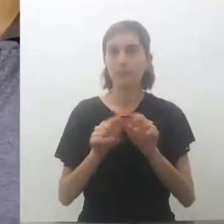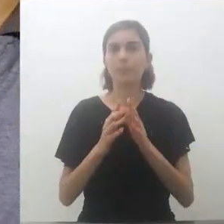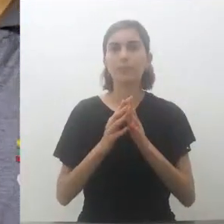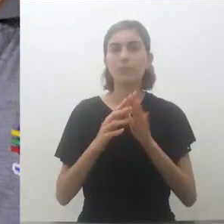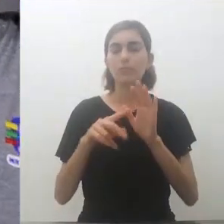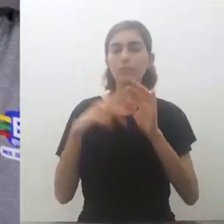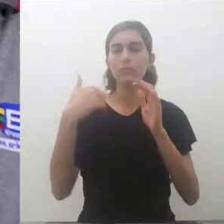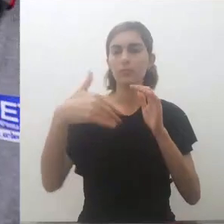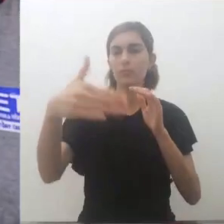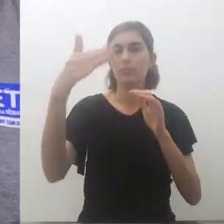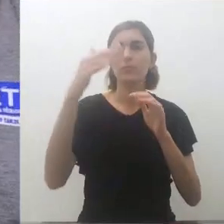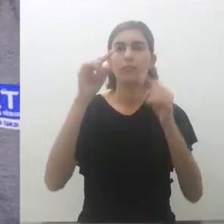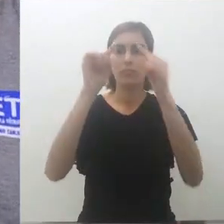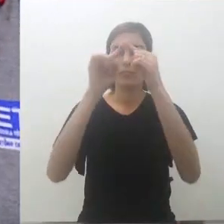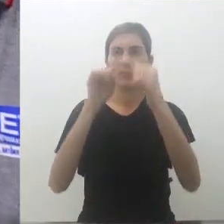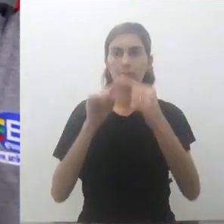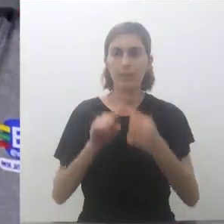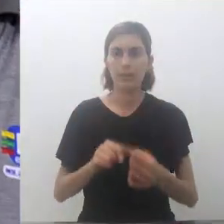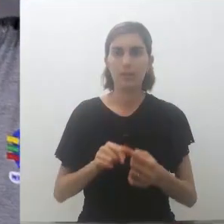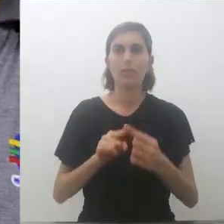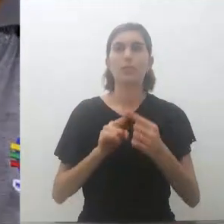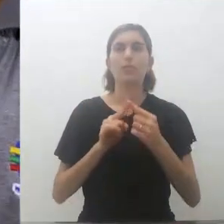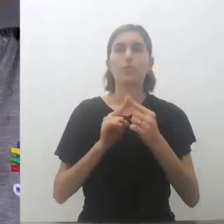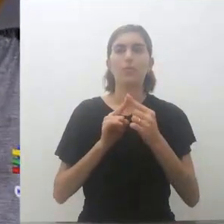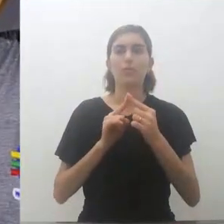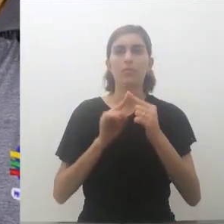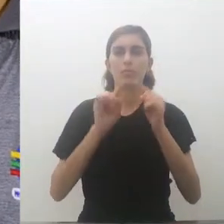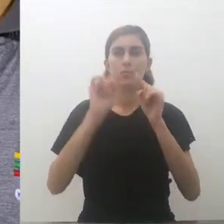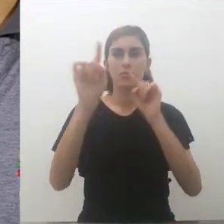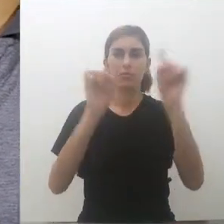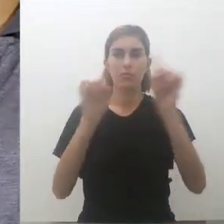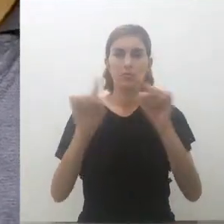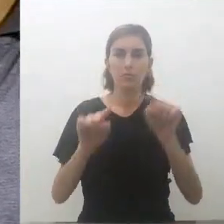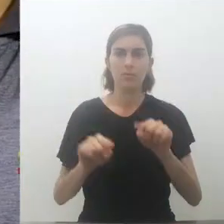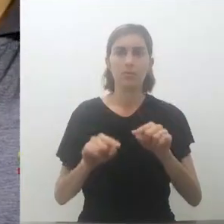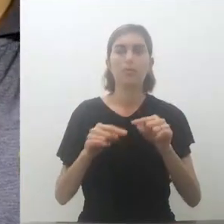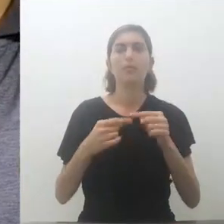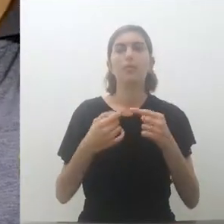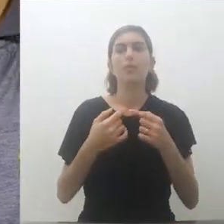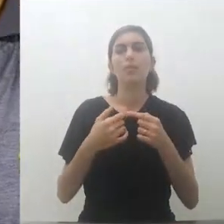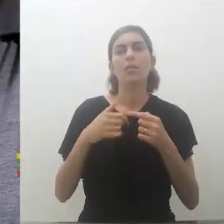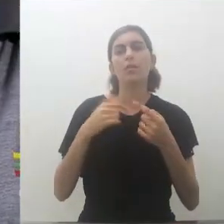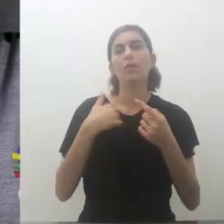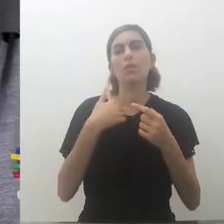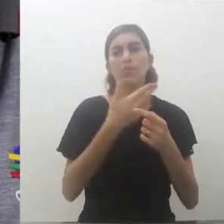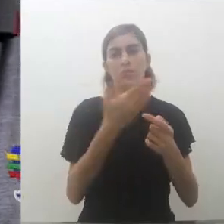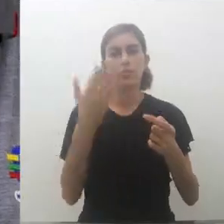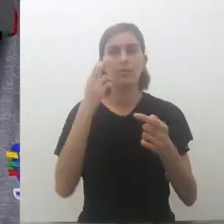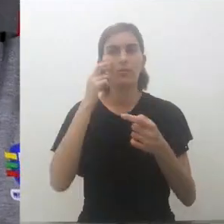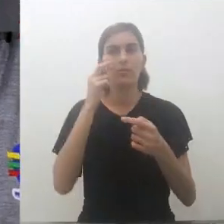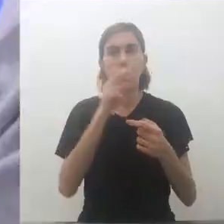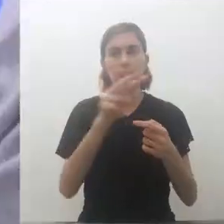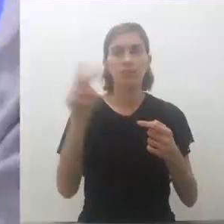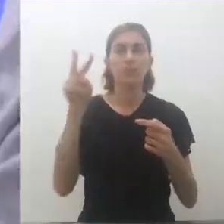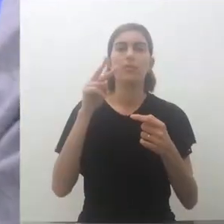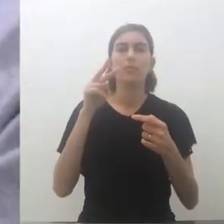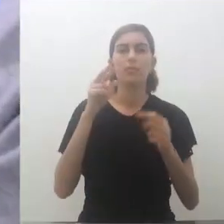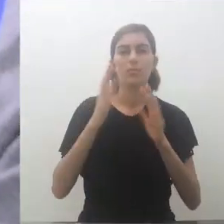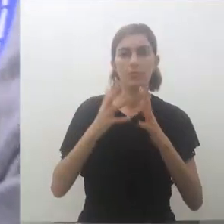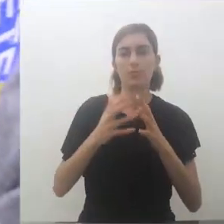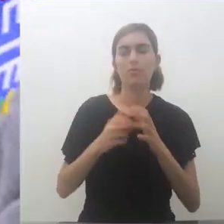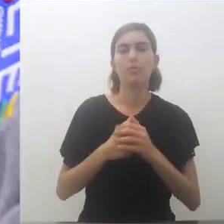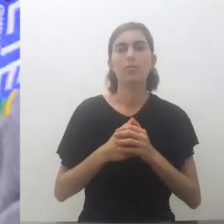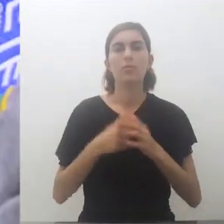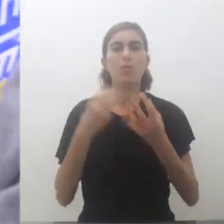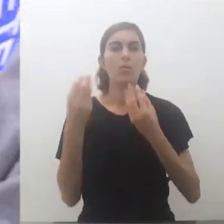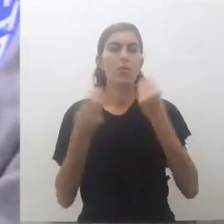proporcionais de acordo com as medidas áureas. A gente vai ver isso já já. Como